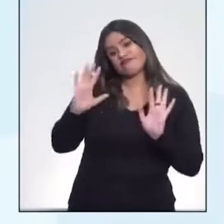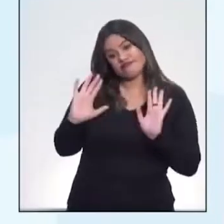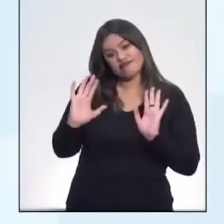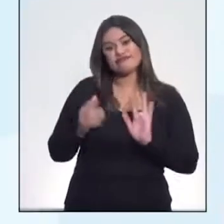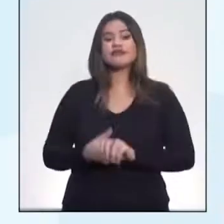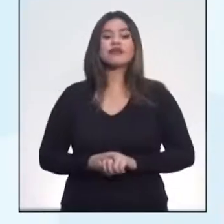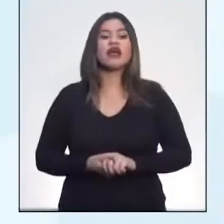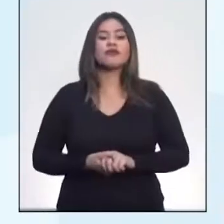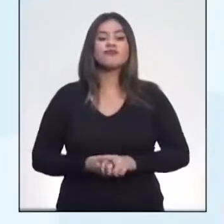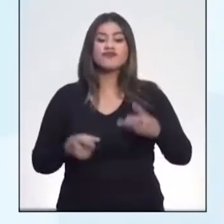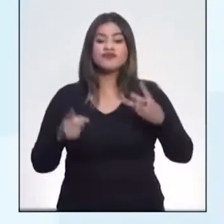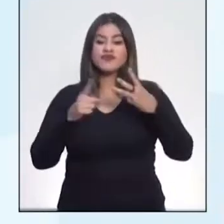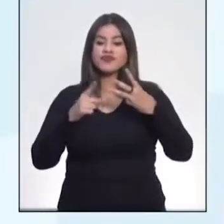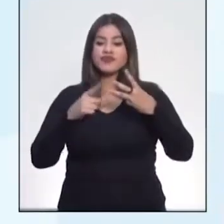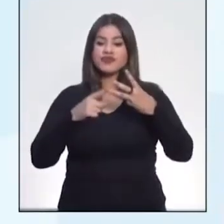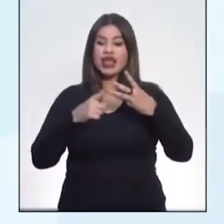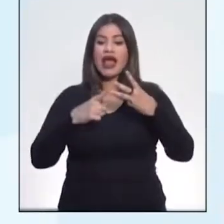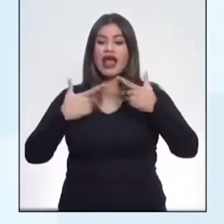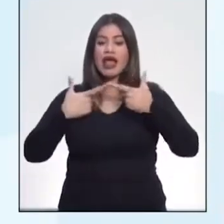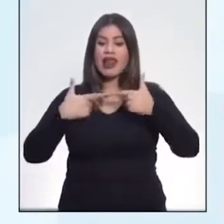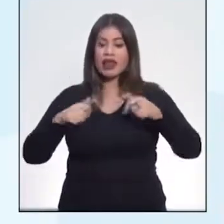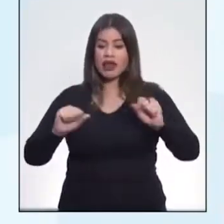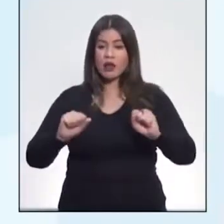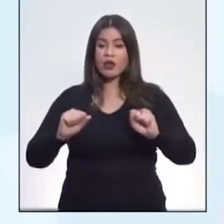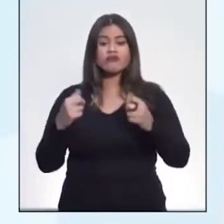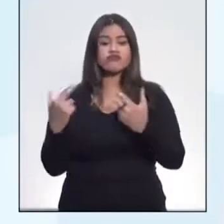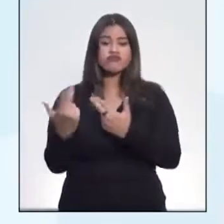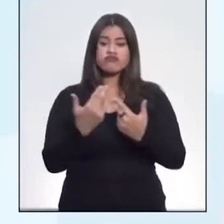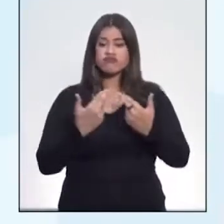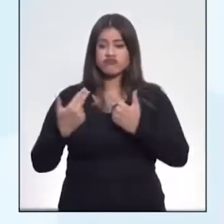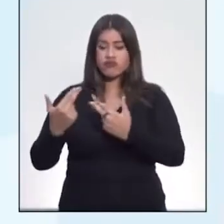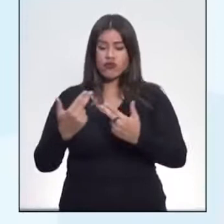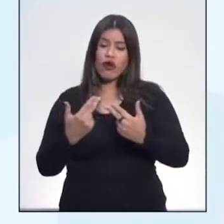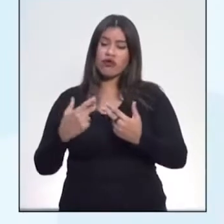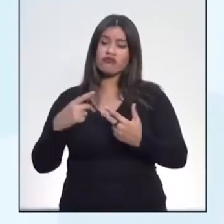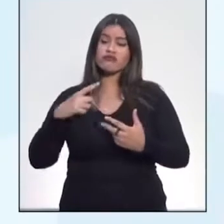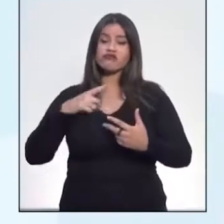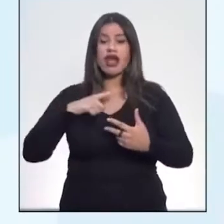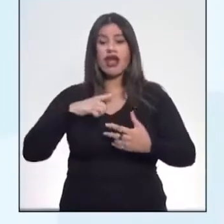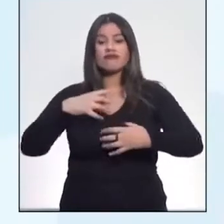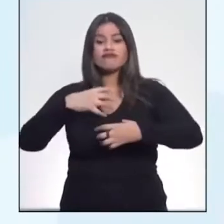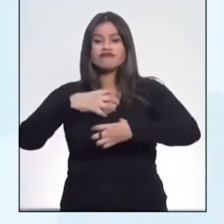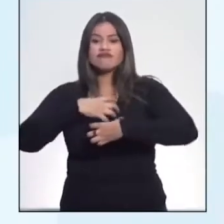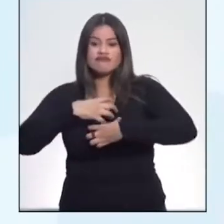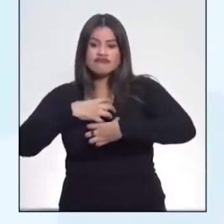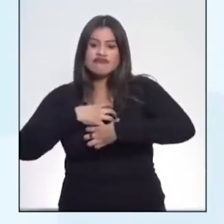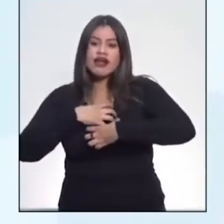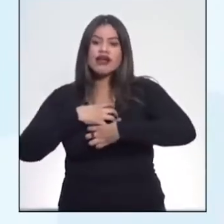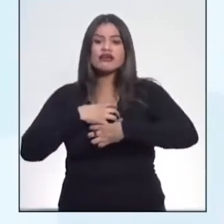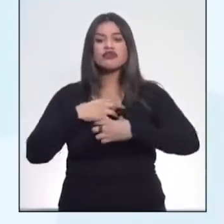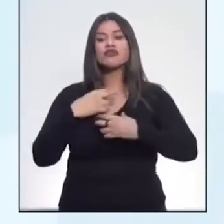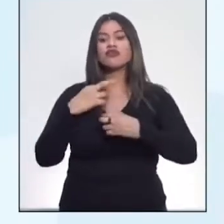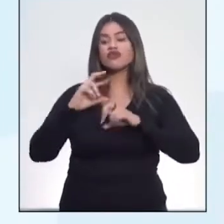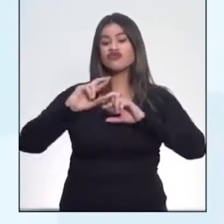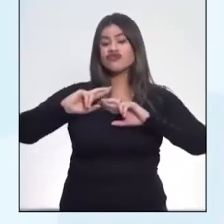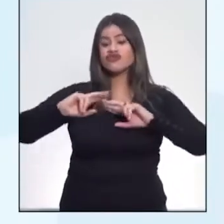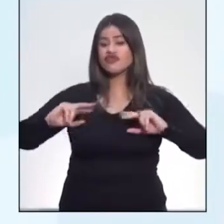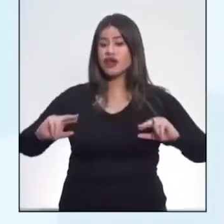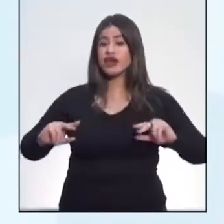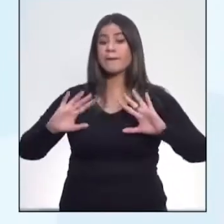falavam a mesma língua apesar dos dialetos e sotaques é como nós né nós falamos o português